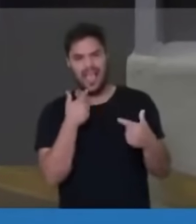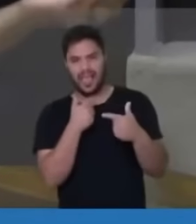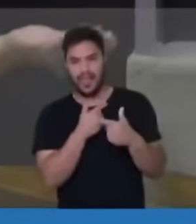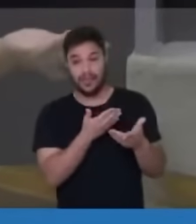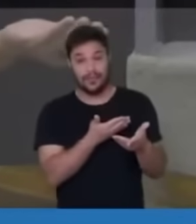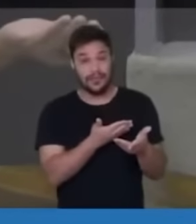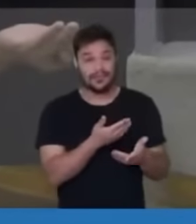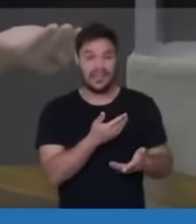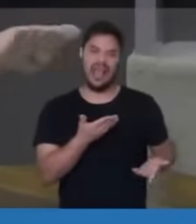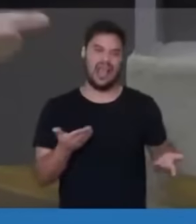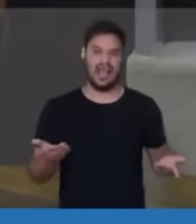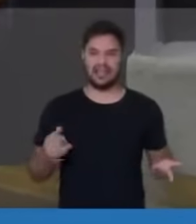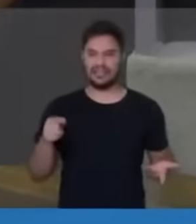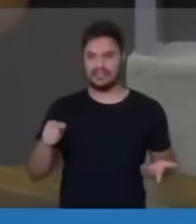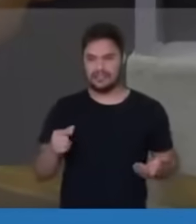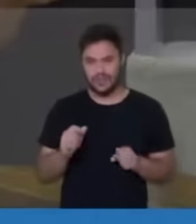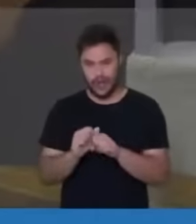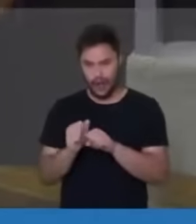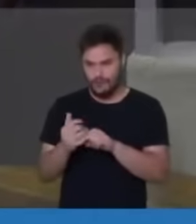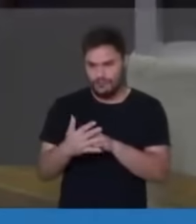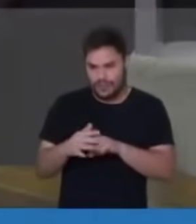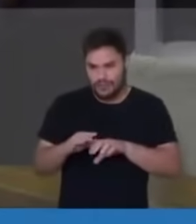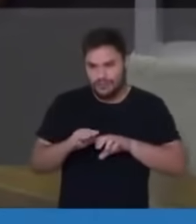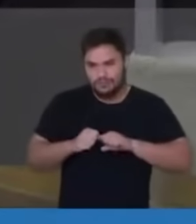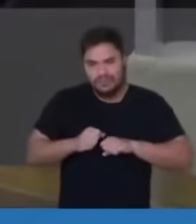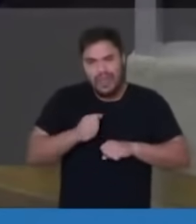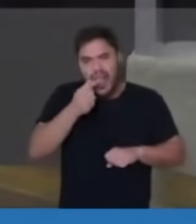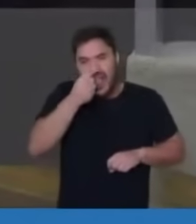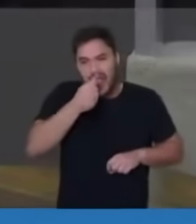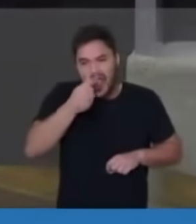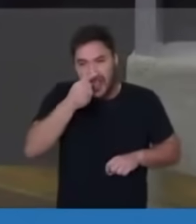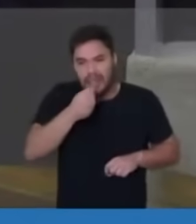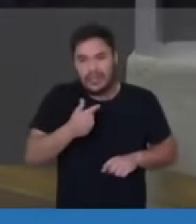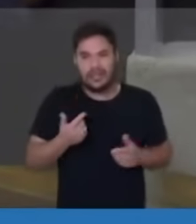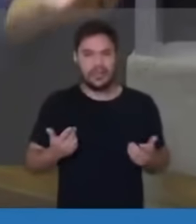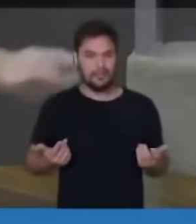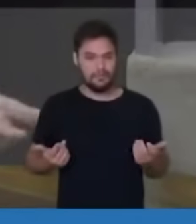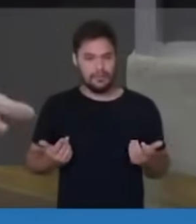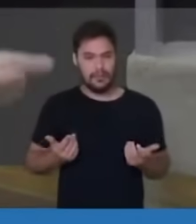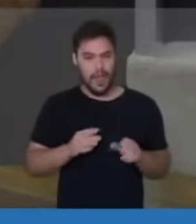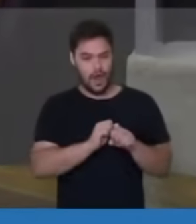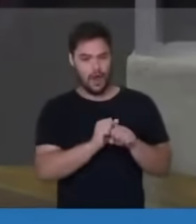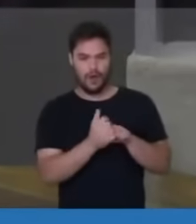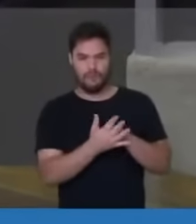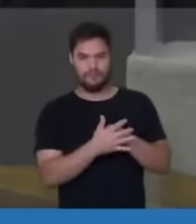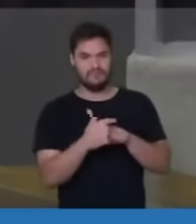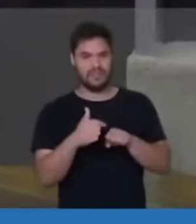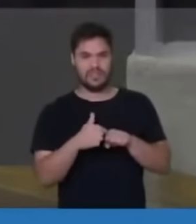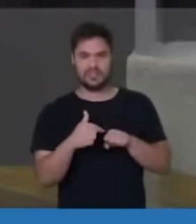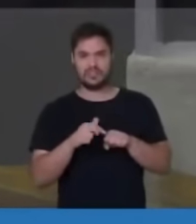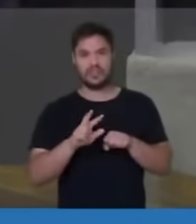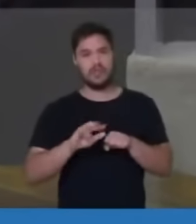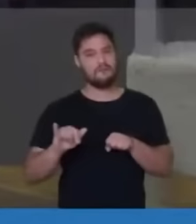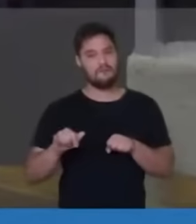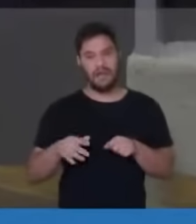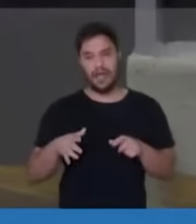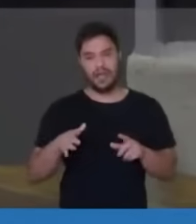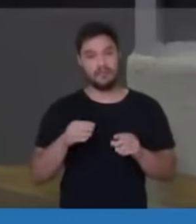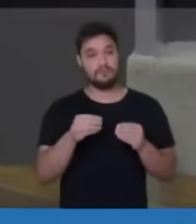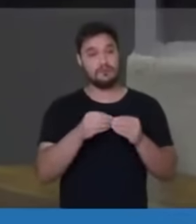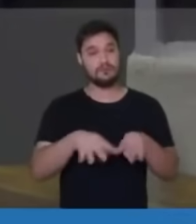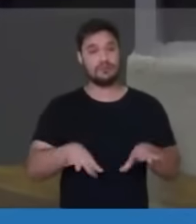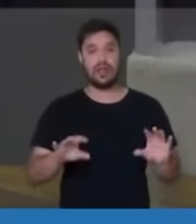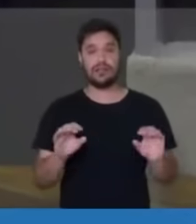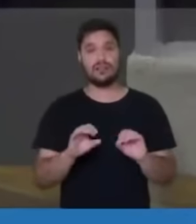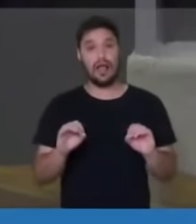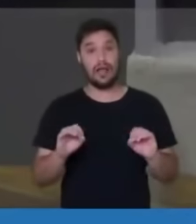Ele dizia que isto não teria, que a Covid não teria qualquer importância, e estimulava as pessoas para ir